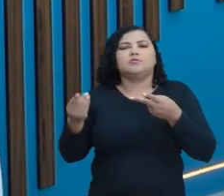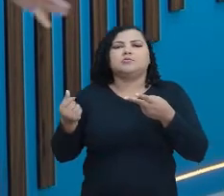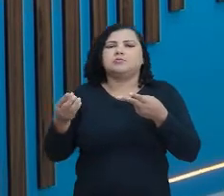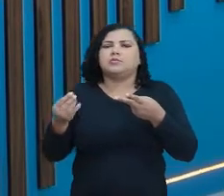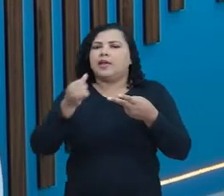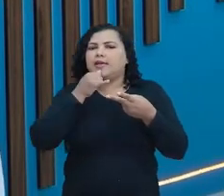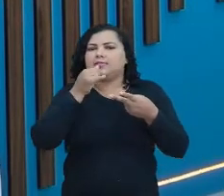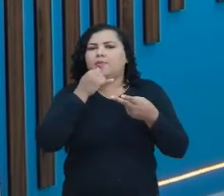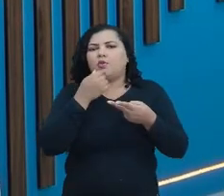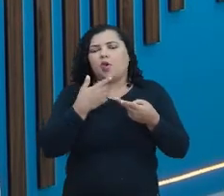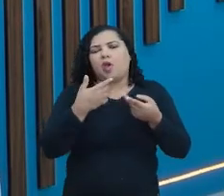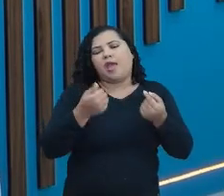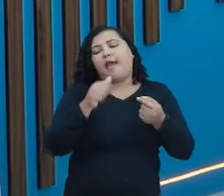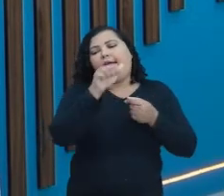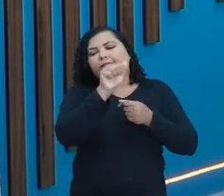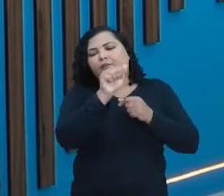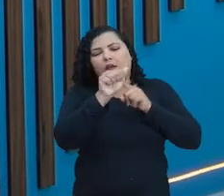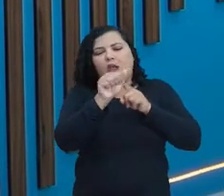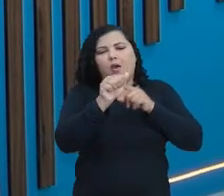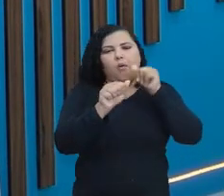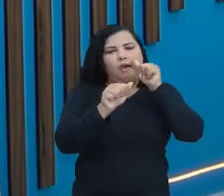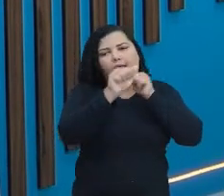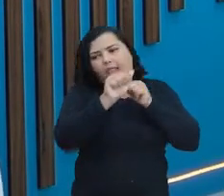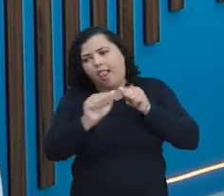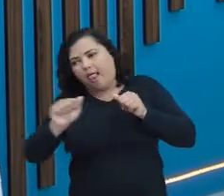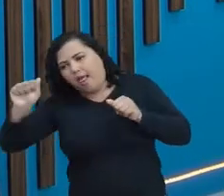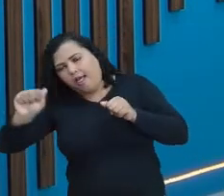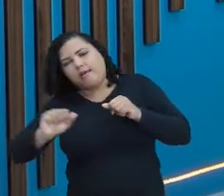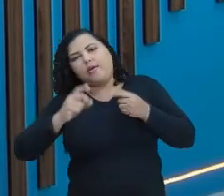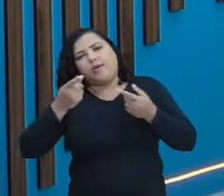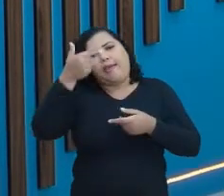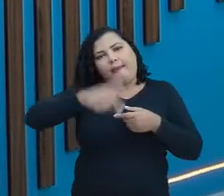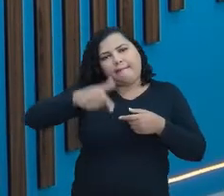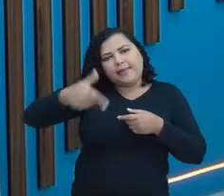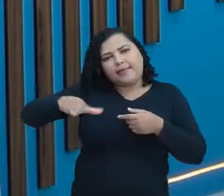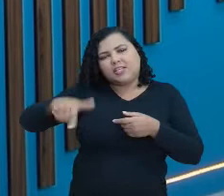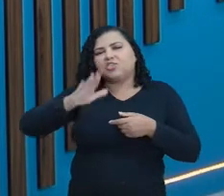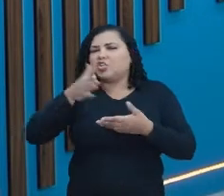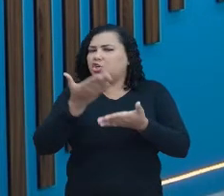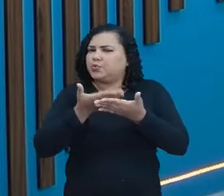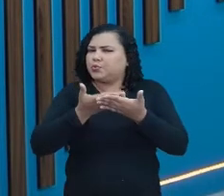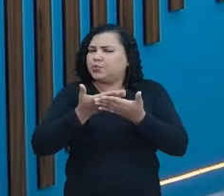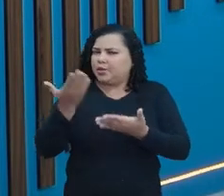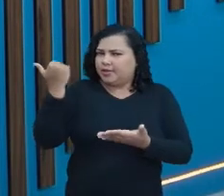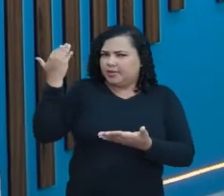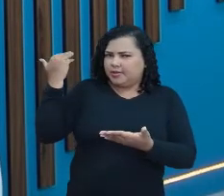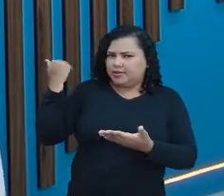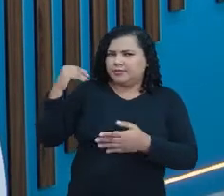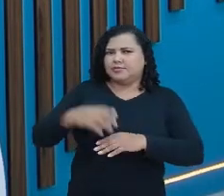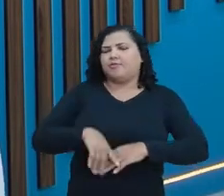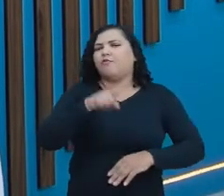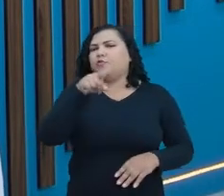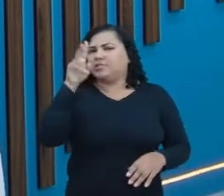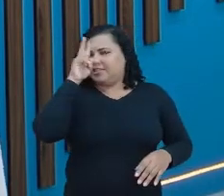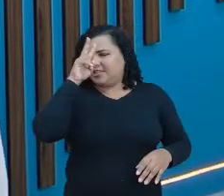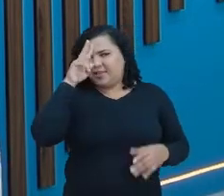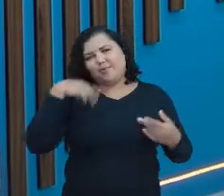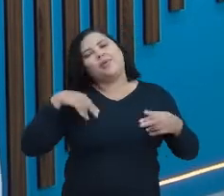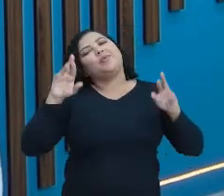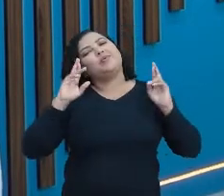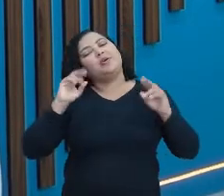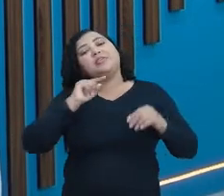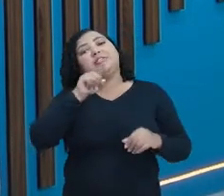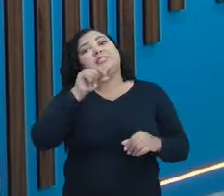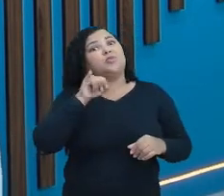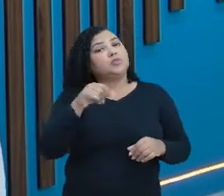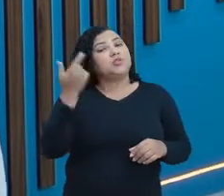prolongamento de vogal, repetição, que a gente já viu nas outras aulas. Eu espero que vocês lembram, que vocês lembrem. Se não